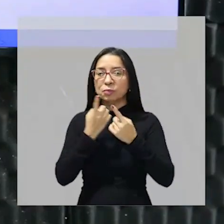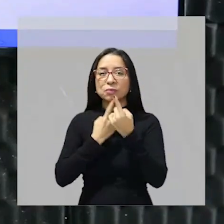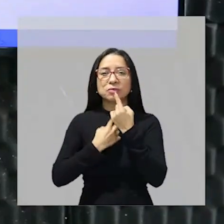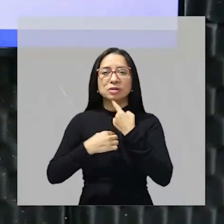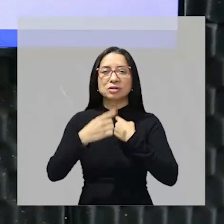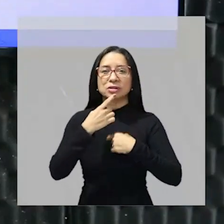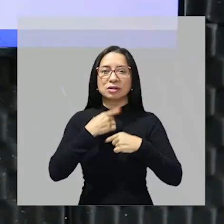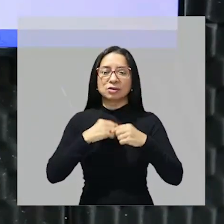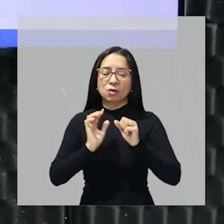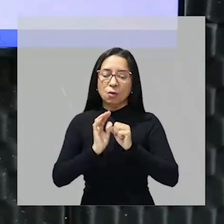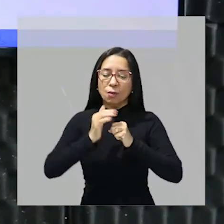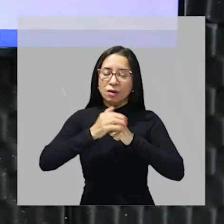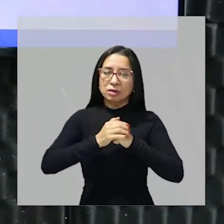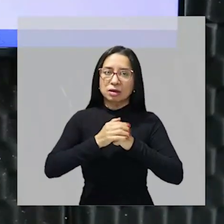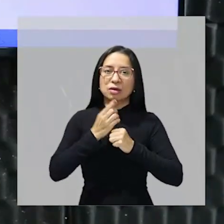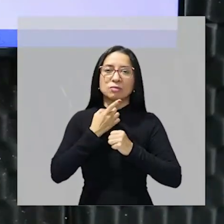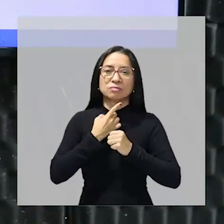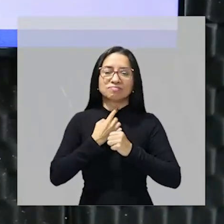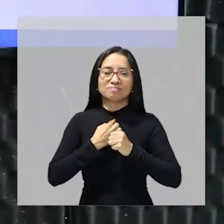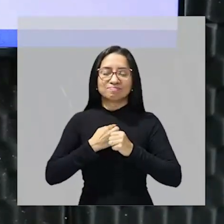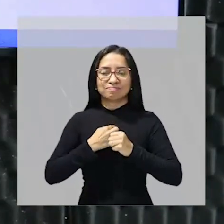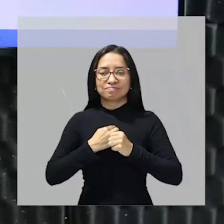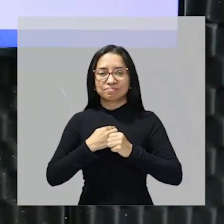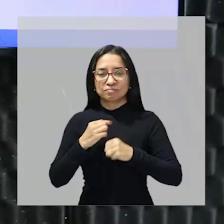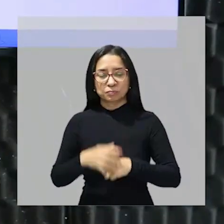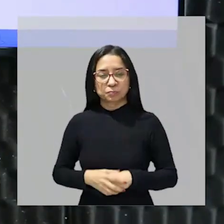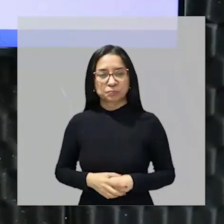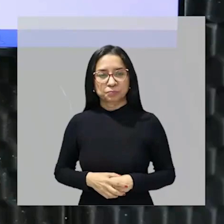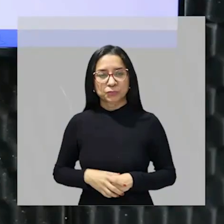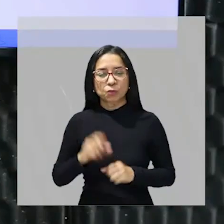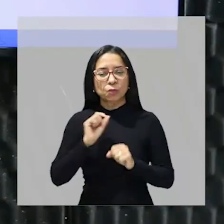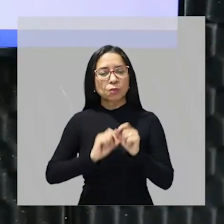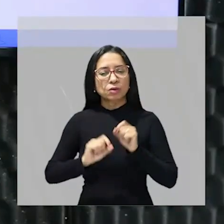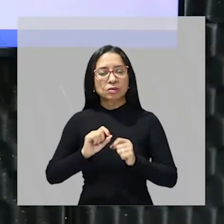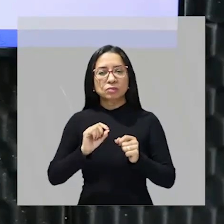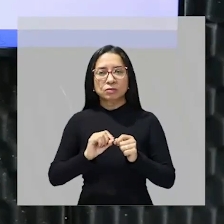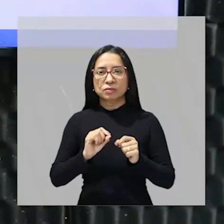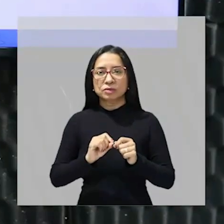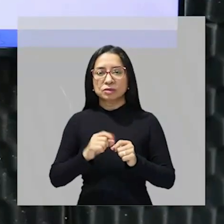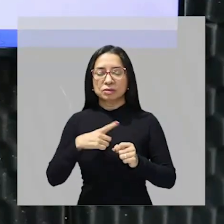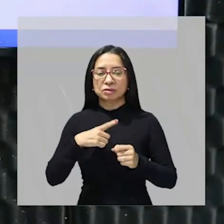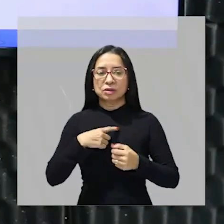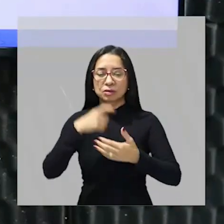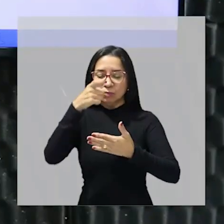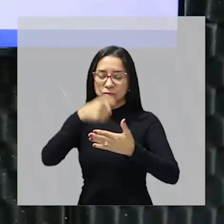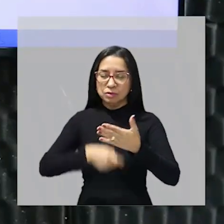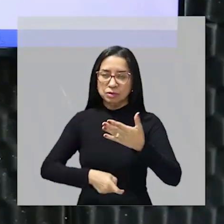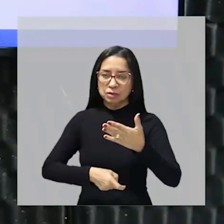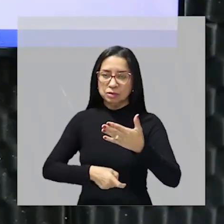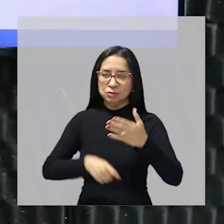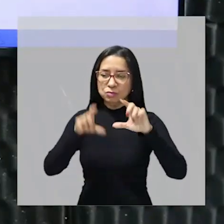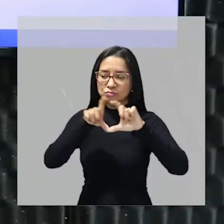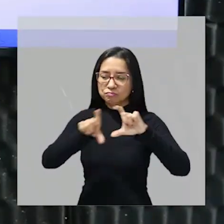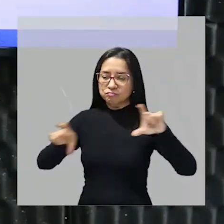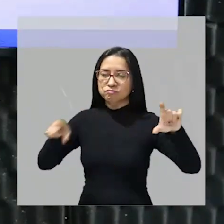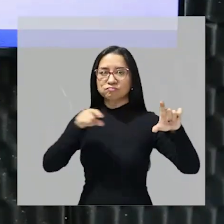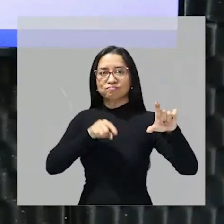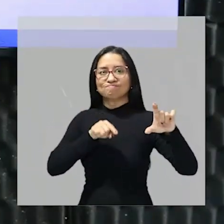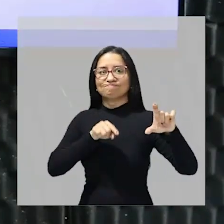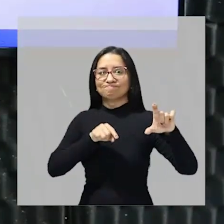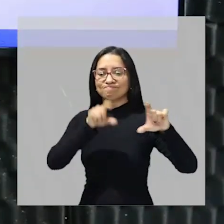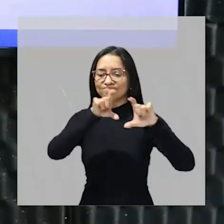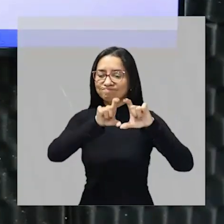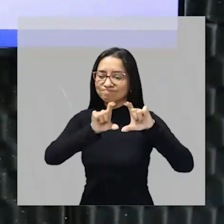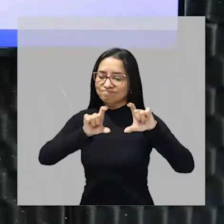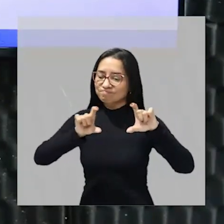deixar ele ali em banho-maria, digamos assim. Então, o que nós vamos fazer? Aqui eu tenho um texto que é bem longo, bem extenso, que diz